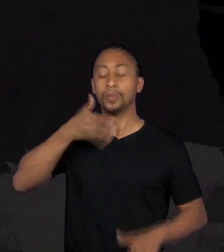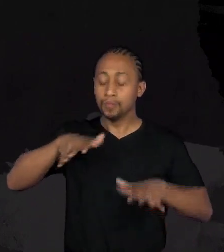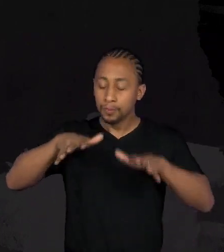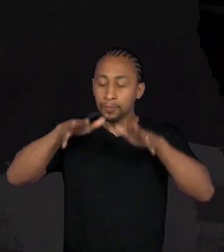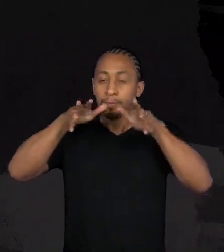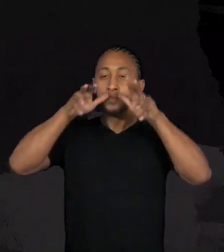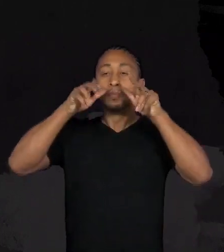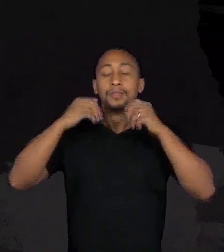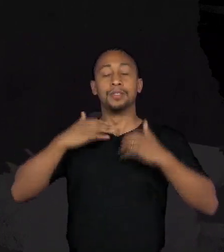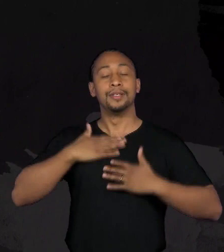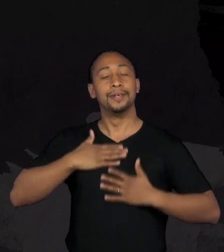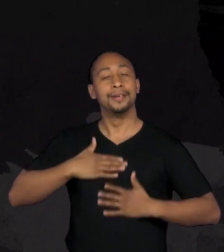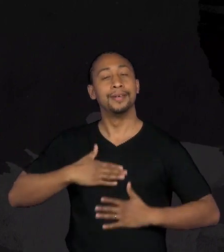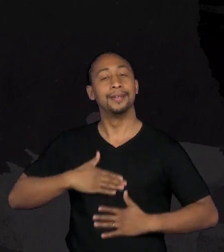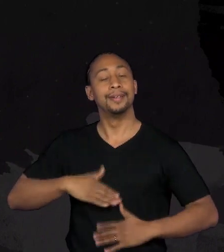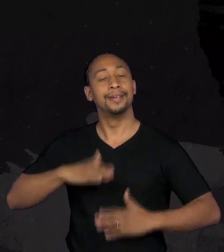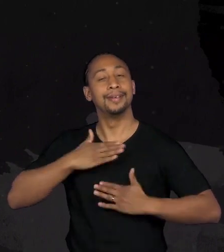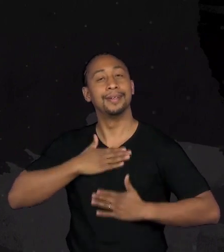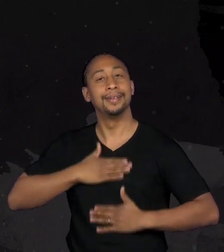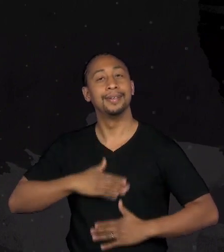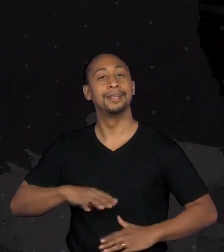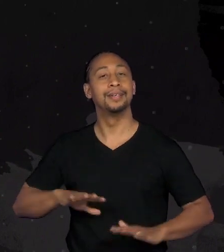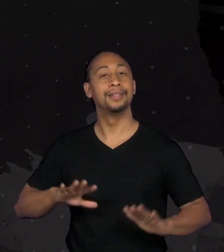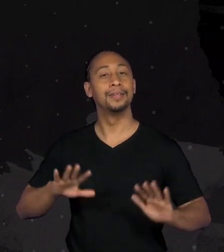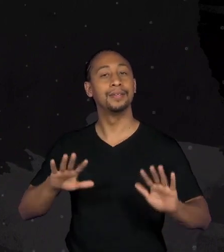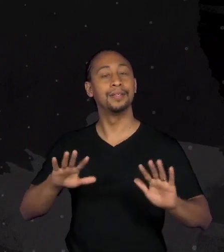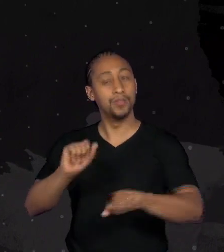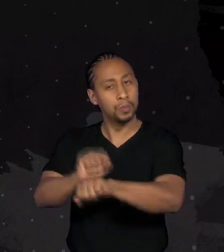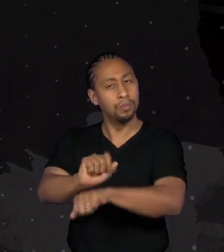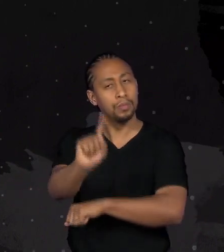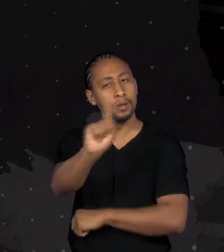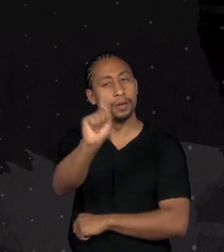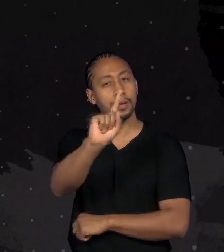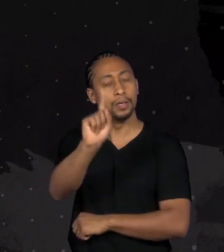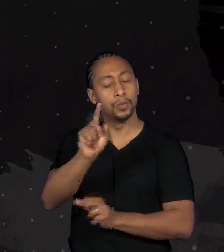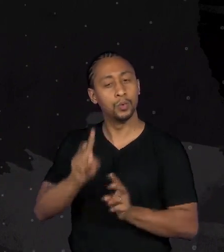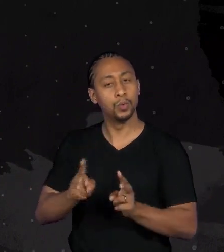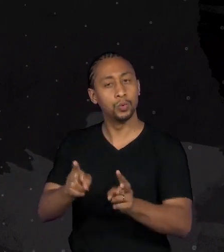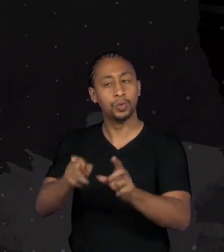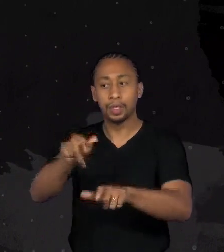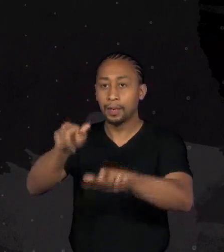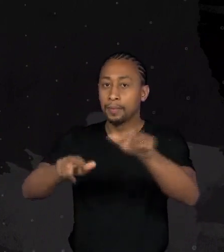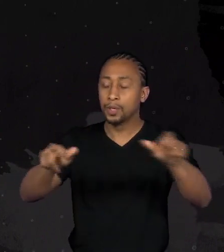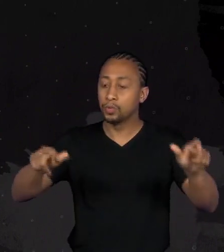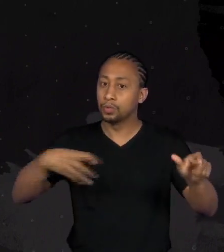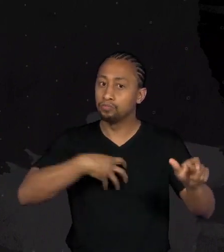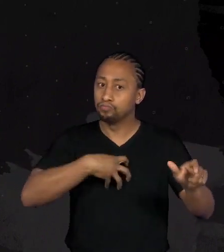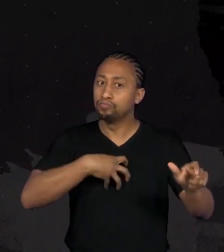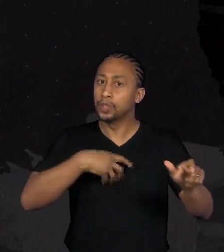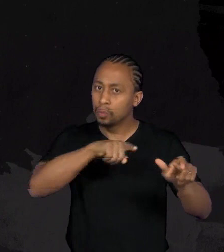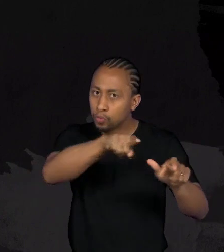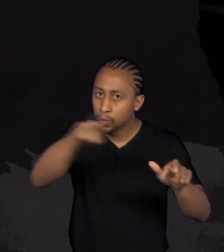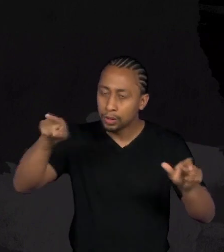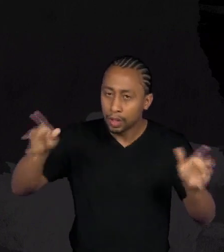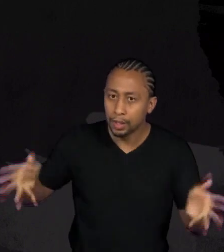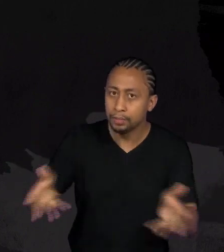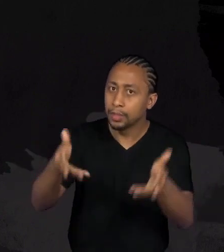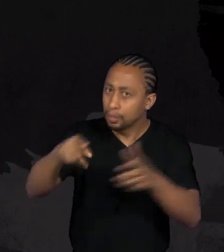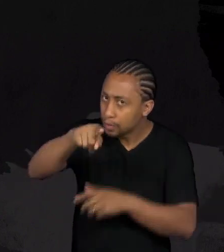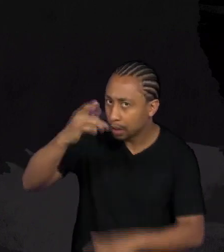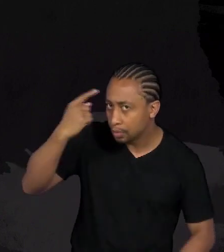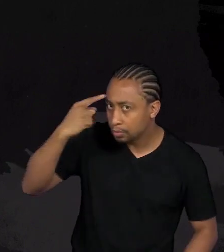respira, relaxa, mas não para. Tem gente que se inspira em você e você nem